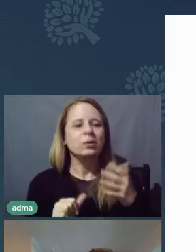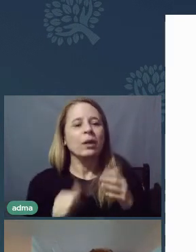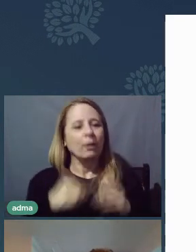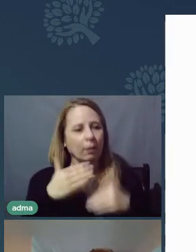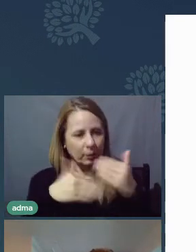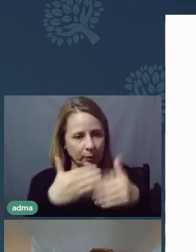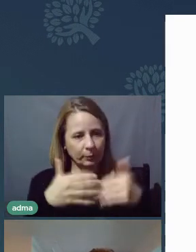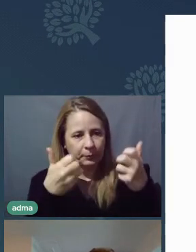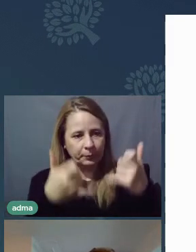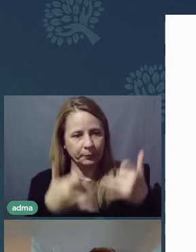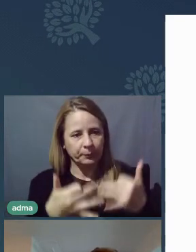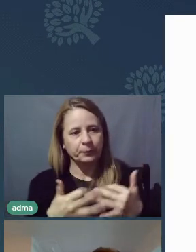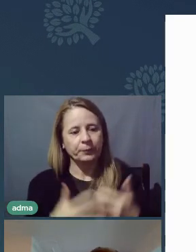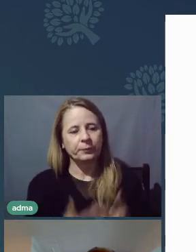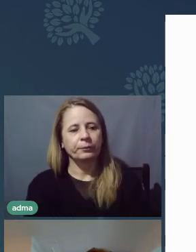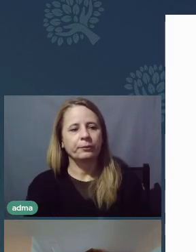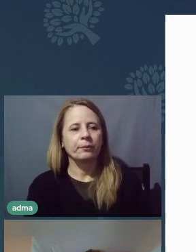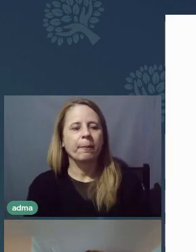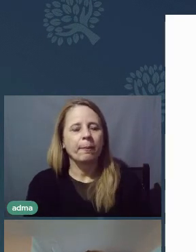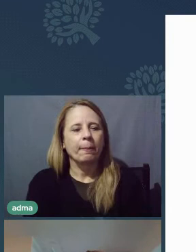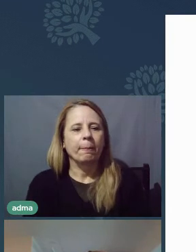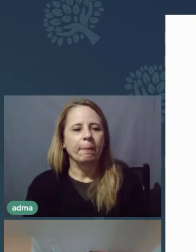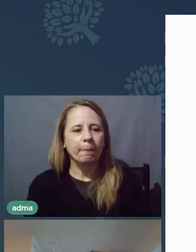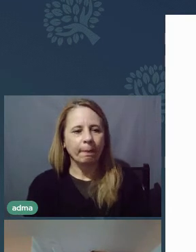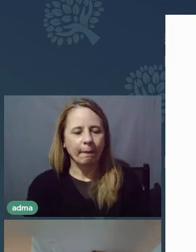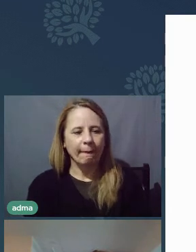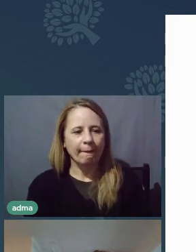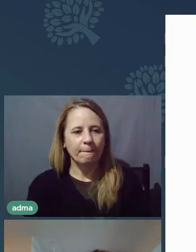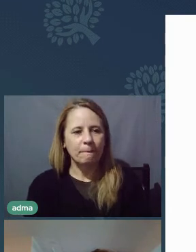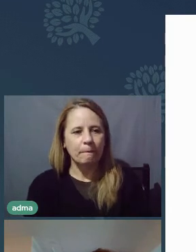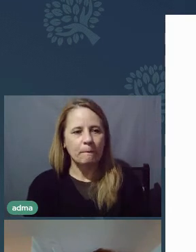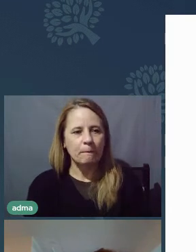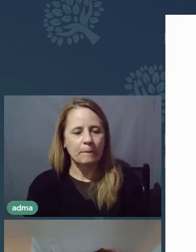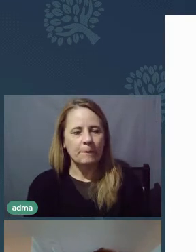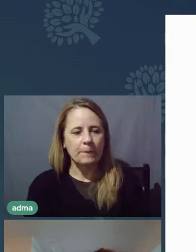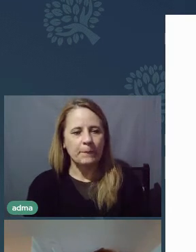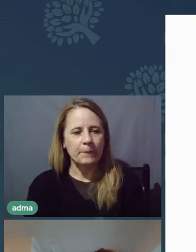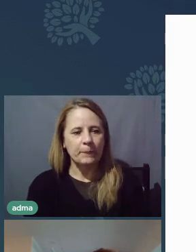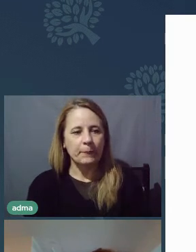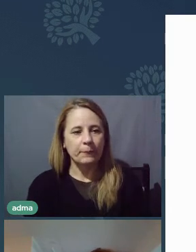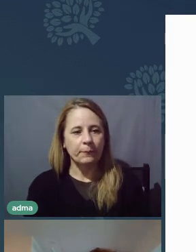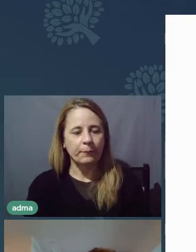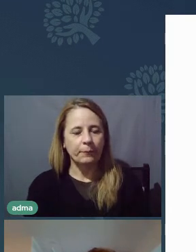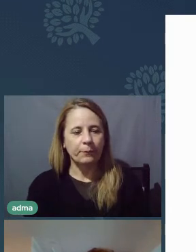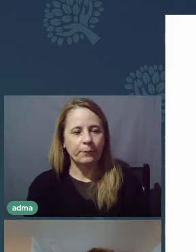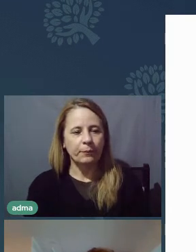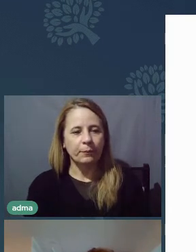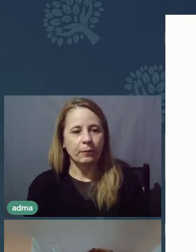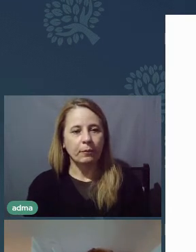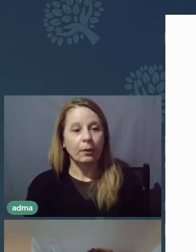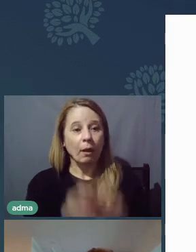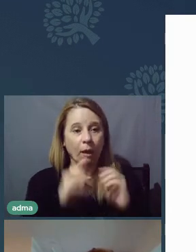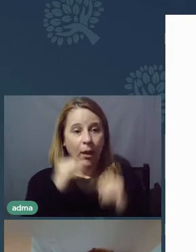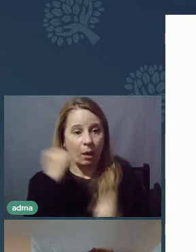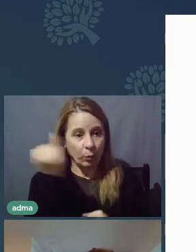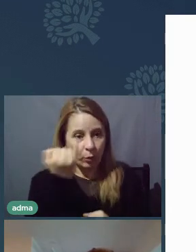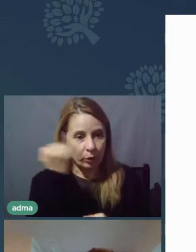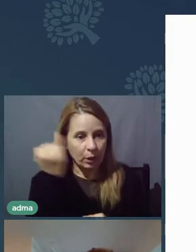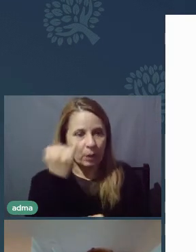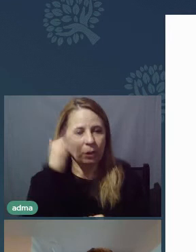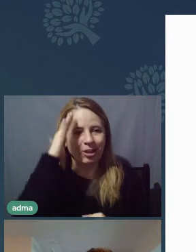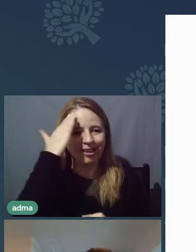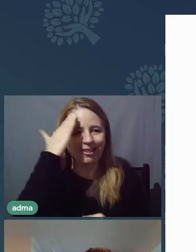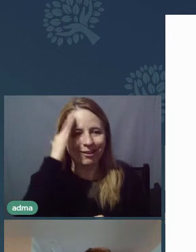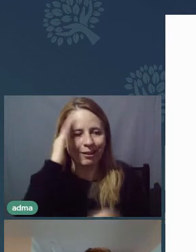frente. Então, é importante que a gente entenda que a inflamação, isso aqui são os grupos de pessoas com